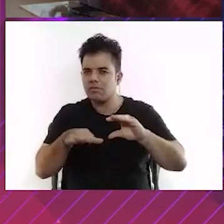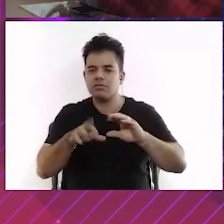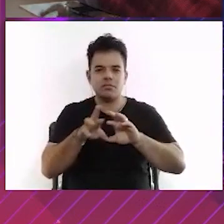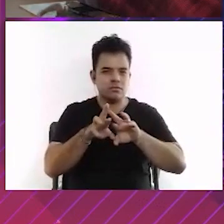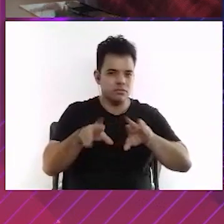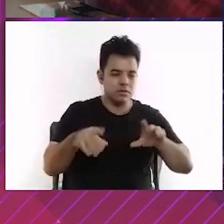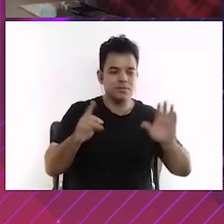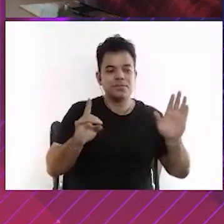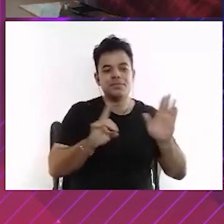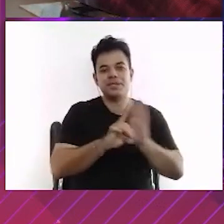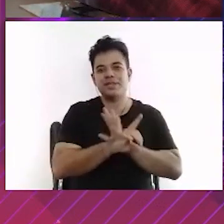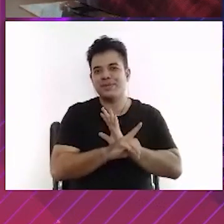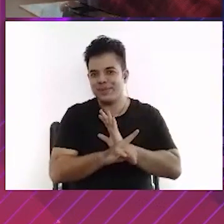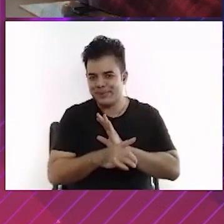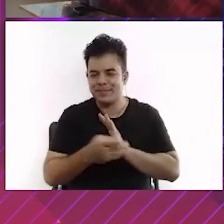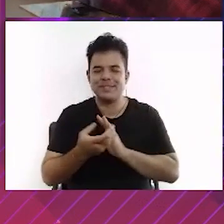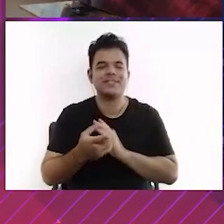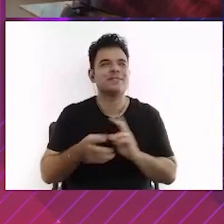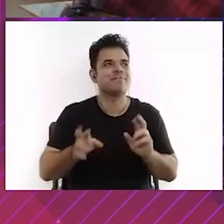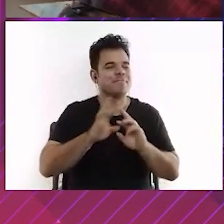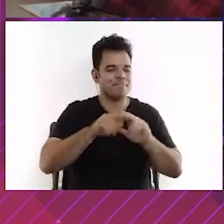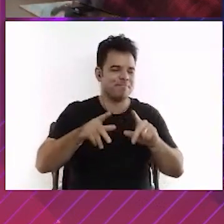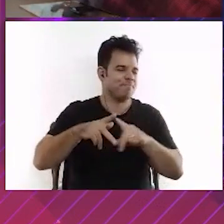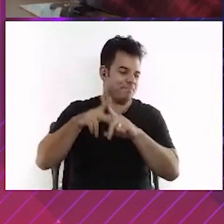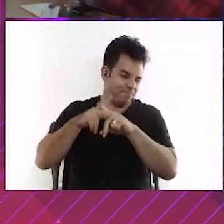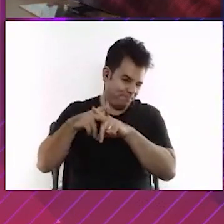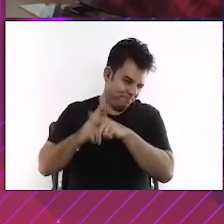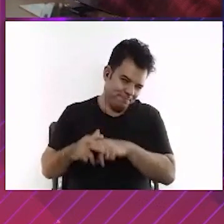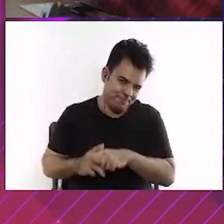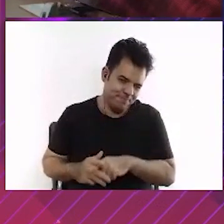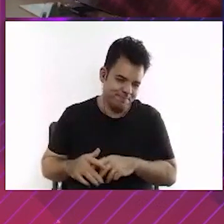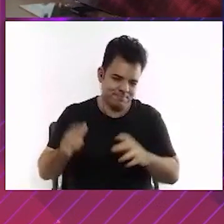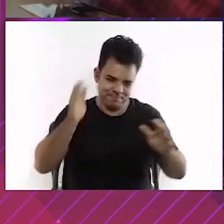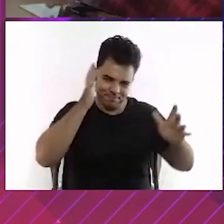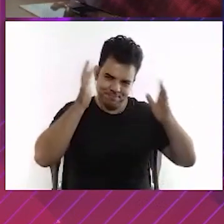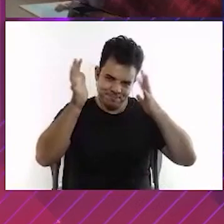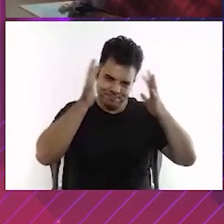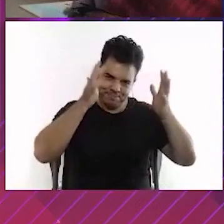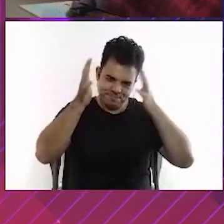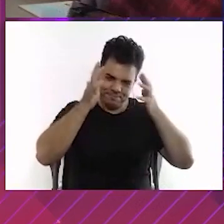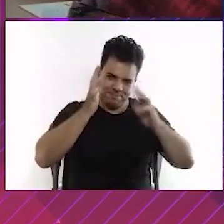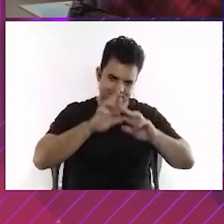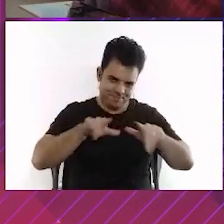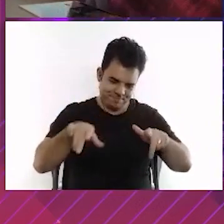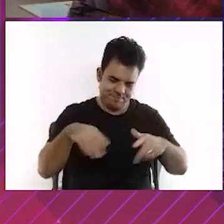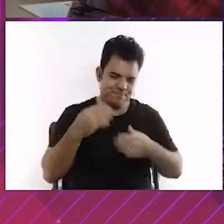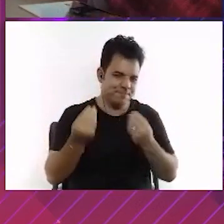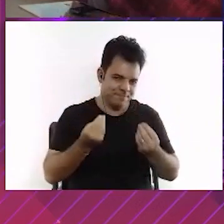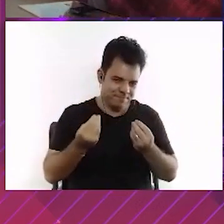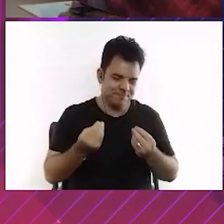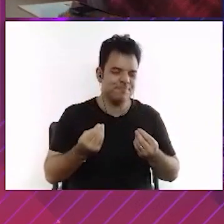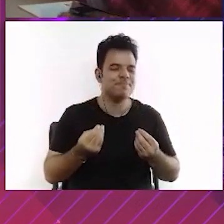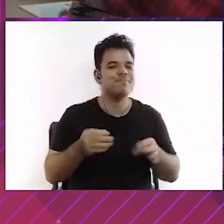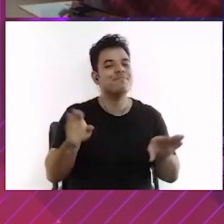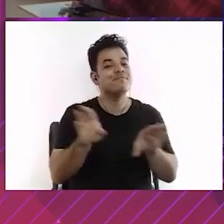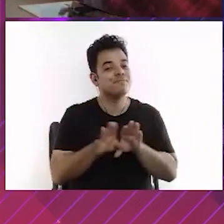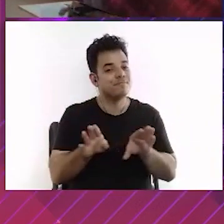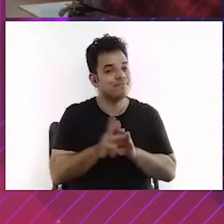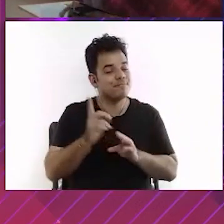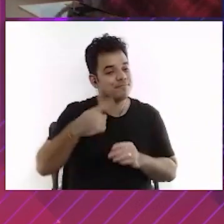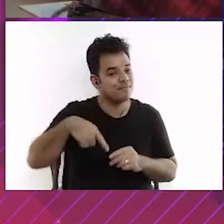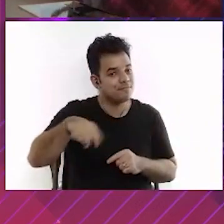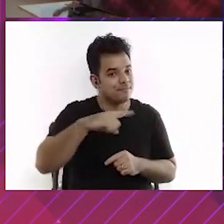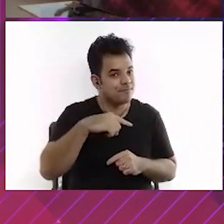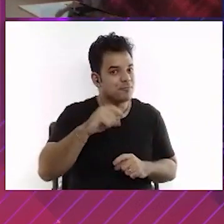gatilho, além de outras ferramentas para poder fazer esse processo de geração de ideias. E isso fez com que nós chegássemos a